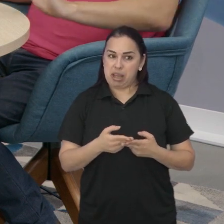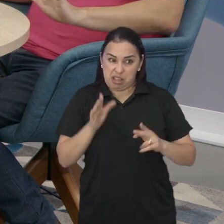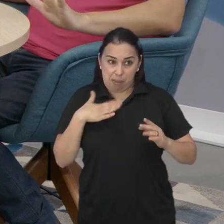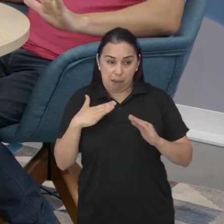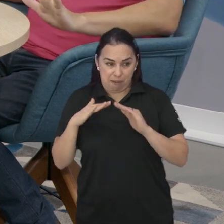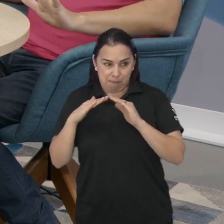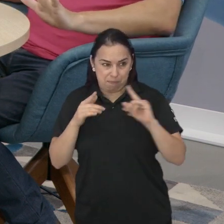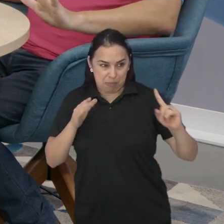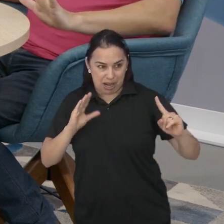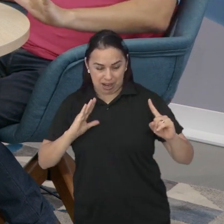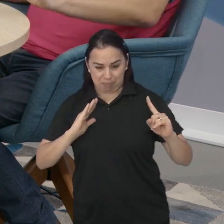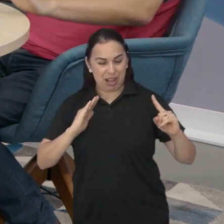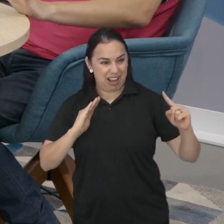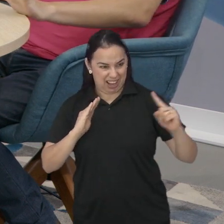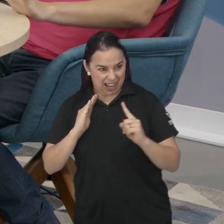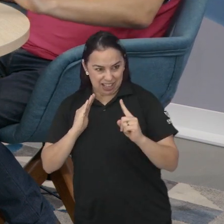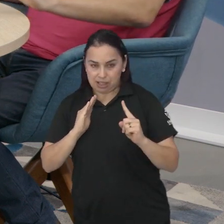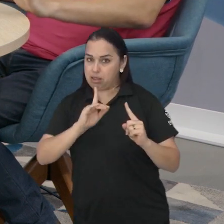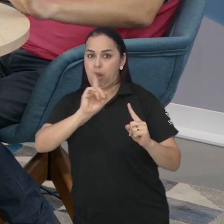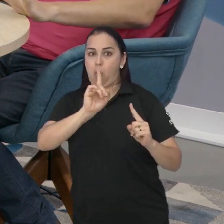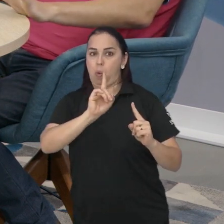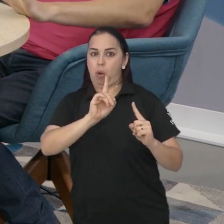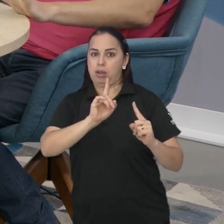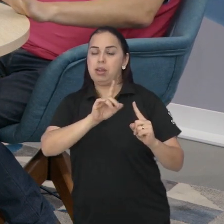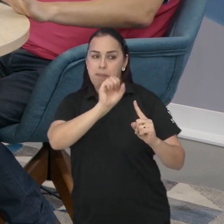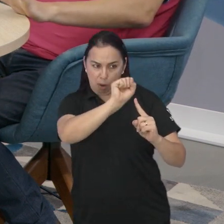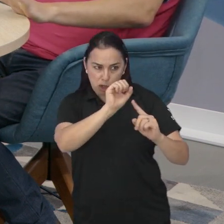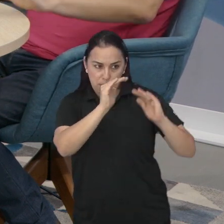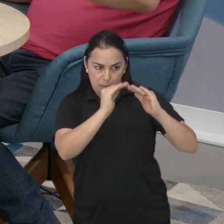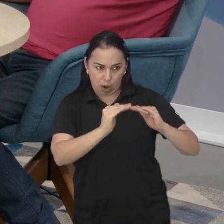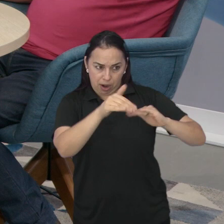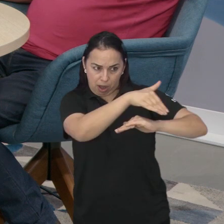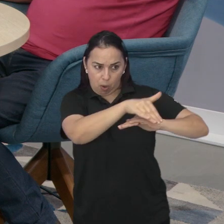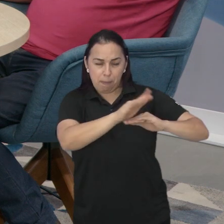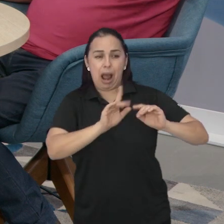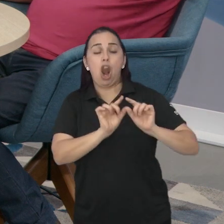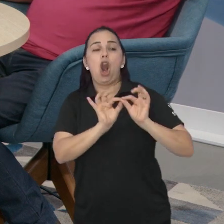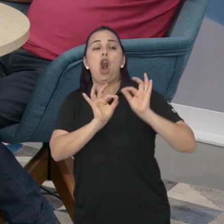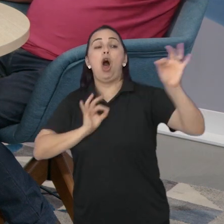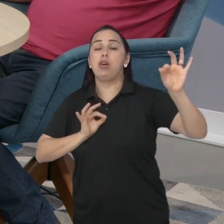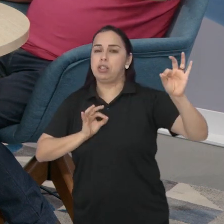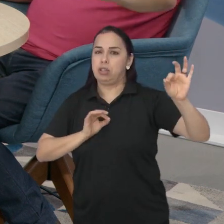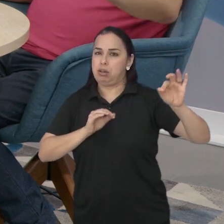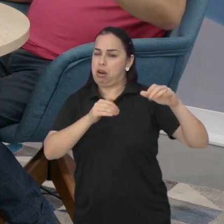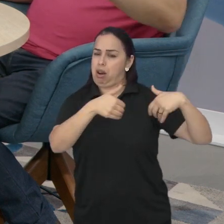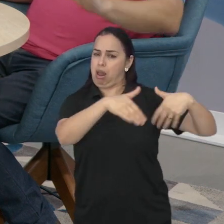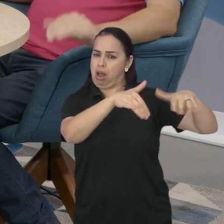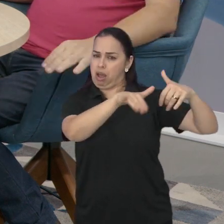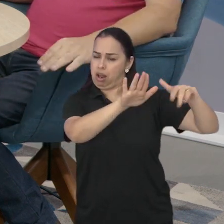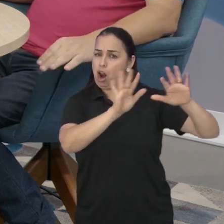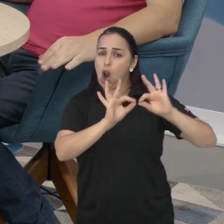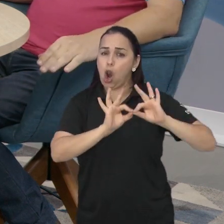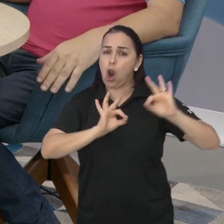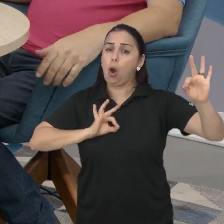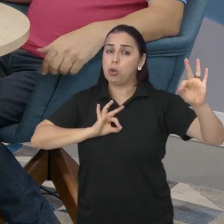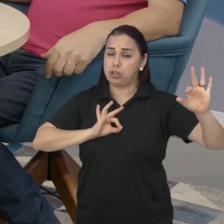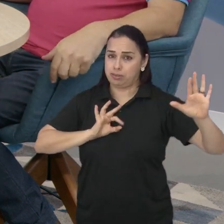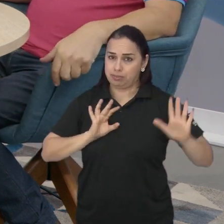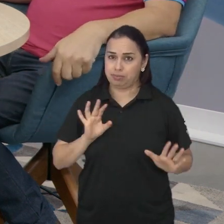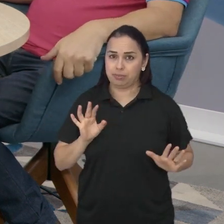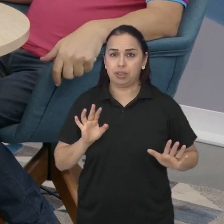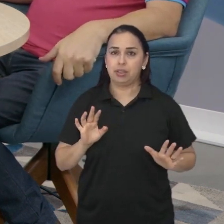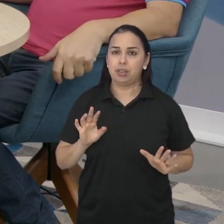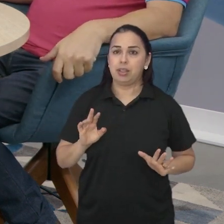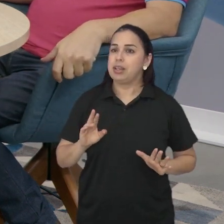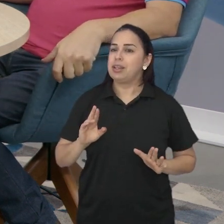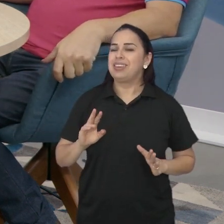da minha casa. Eu te tolero, você pode querer estar na rua, mas lá no rincão, afastado. Isso